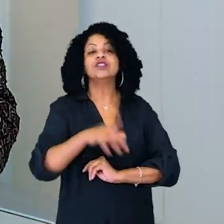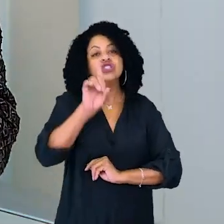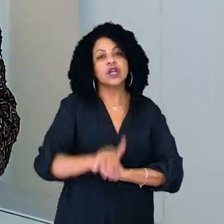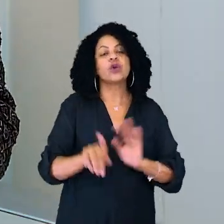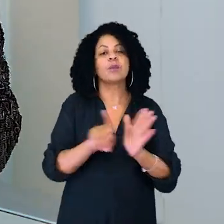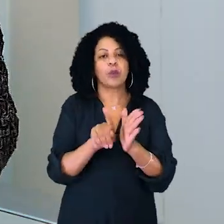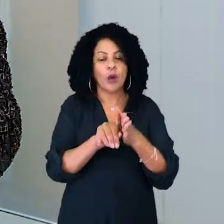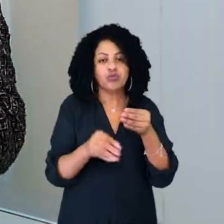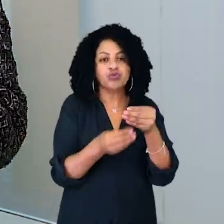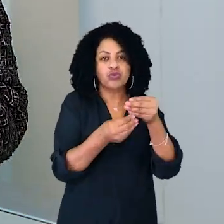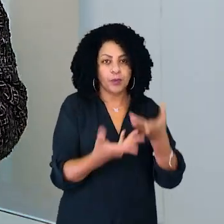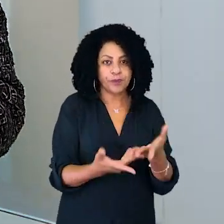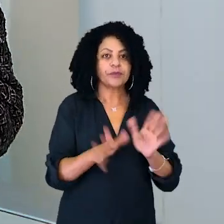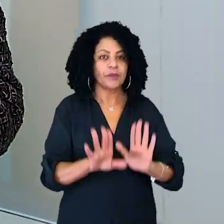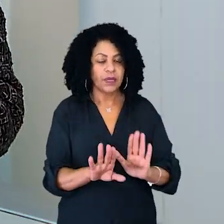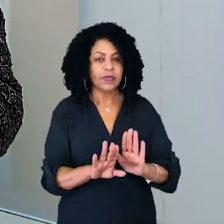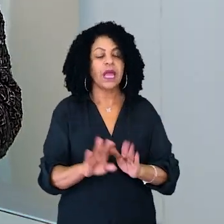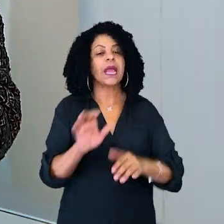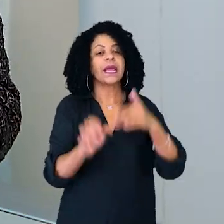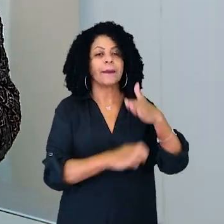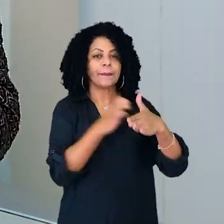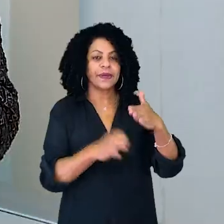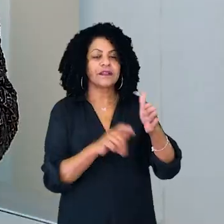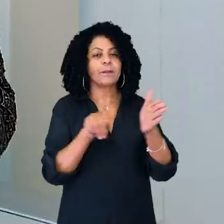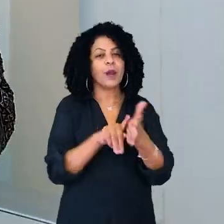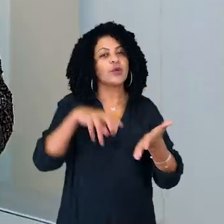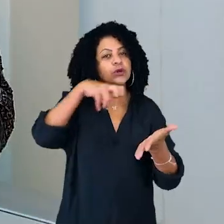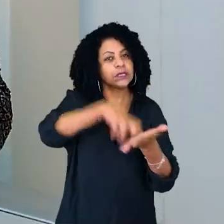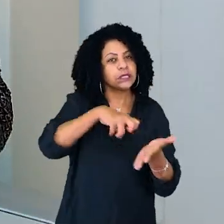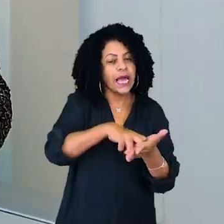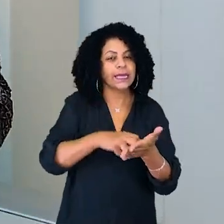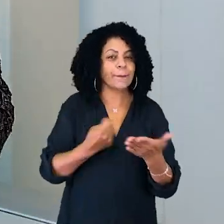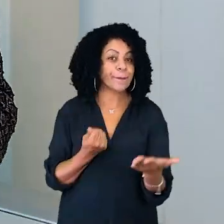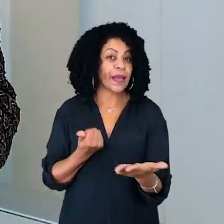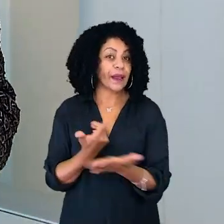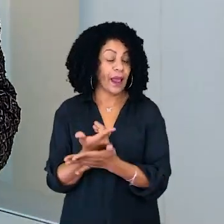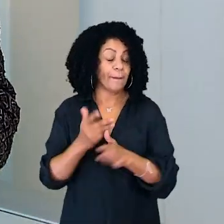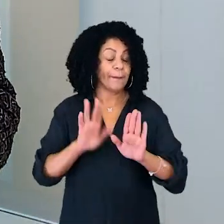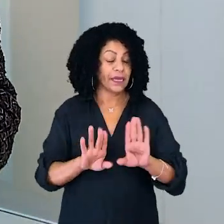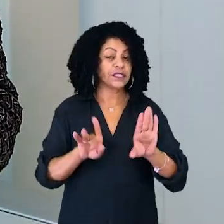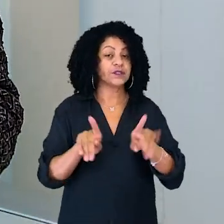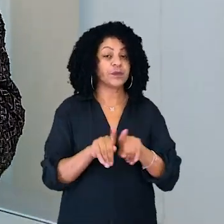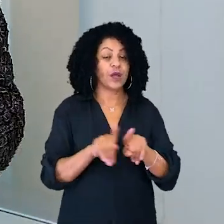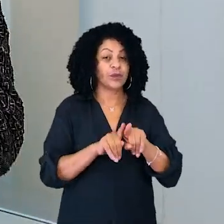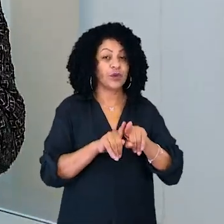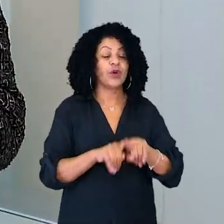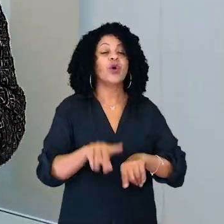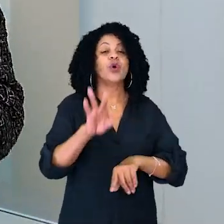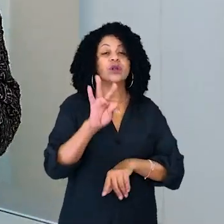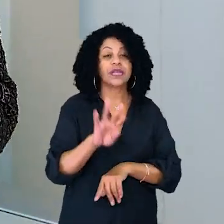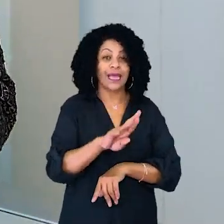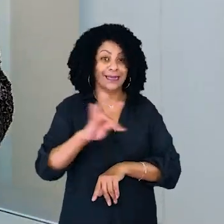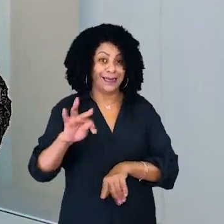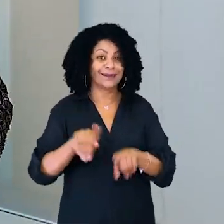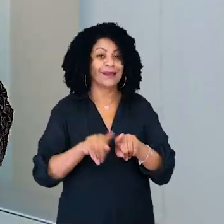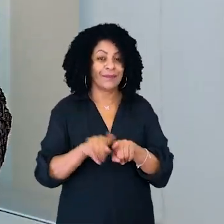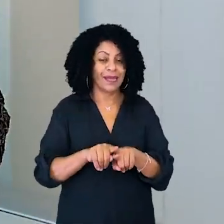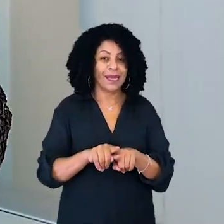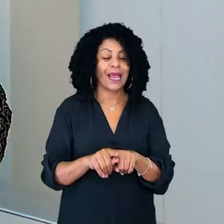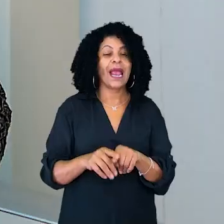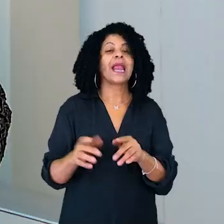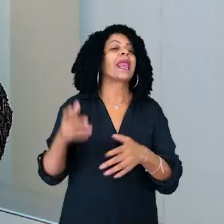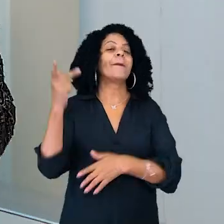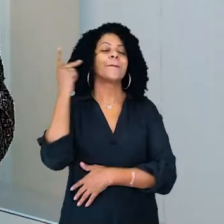Em primeiro grau, a empresa foi condenada ao pagamento da parcela, mas o Tribunal Regional do Trabalho da 2ª Região, na